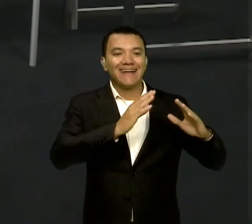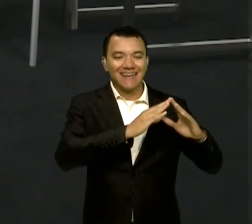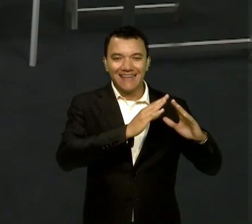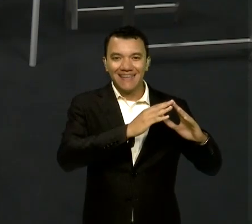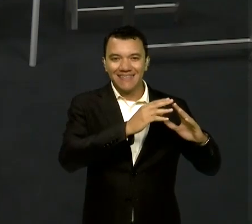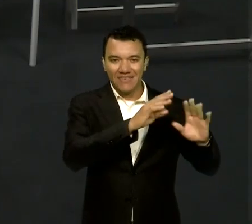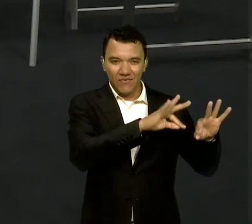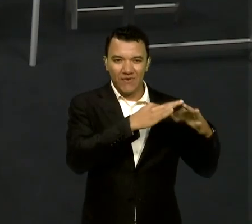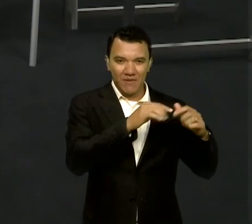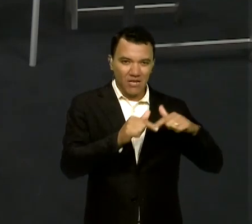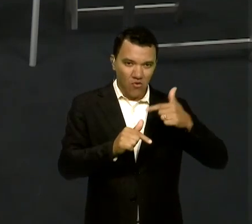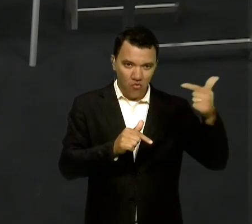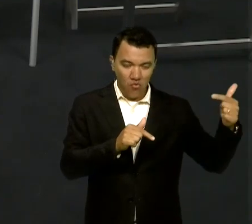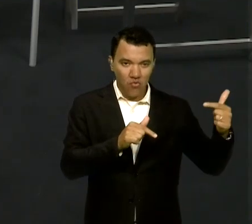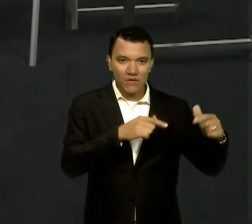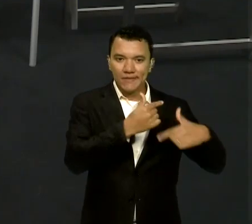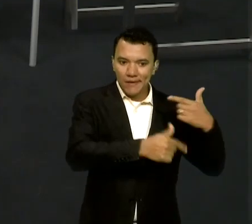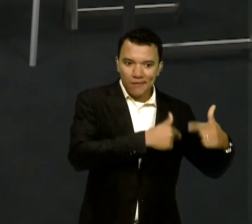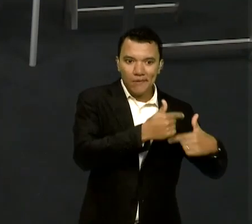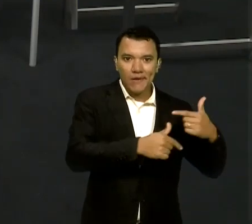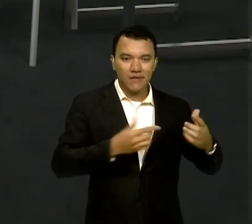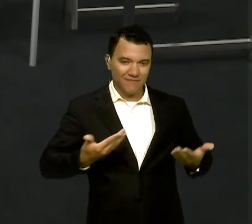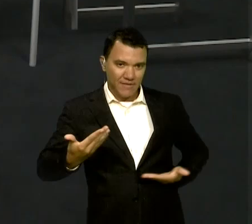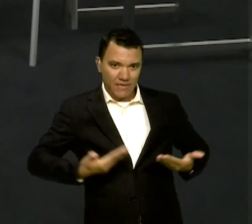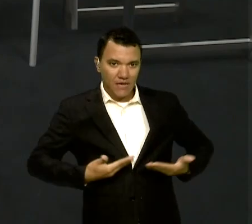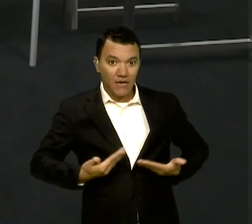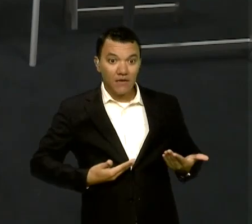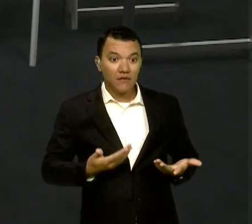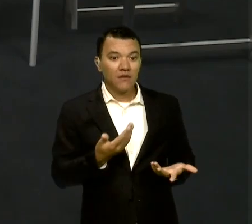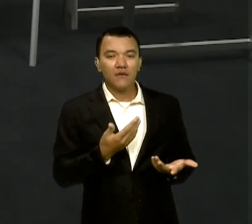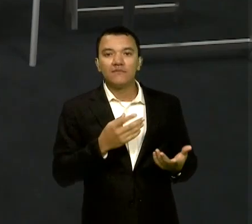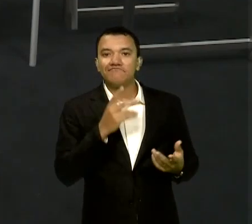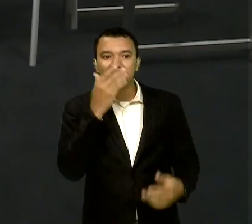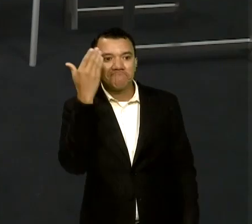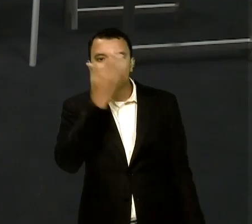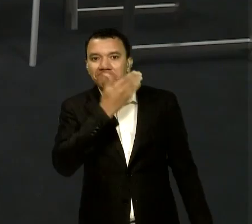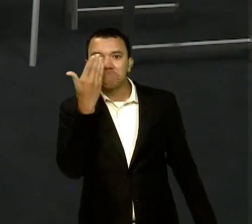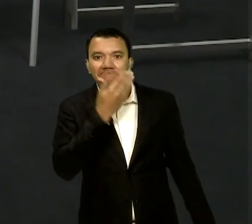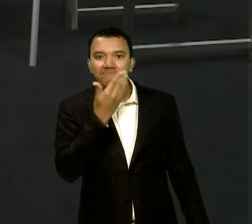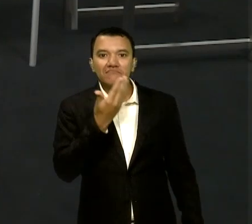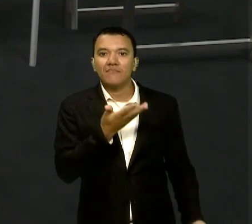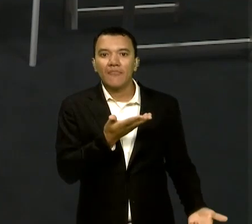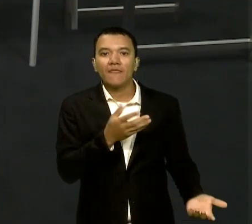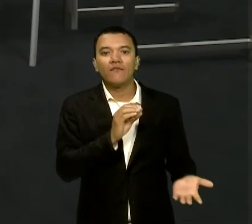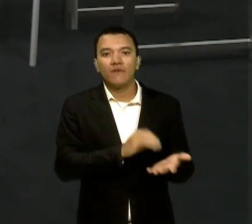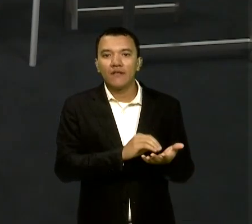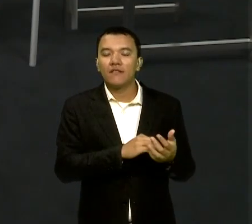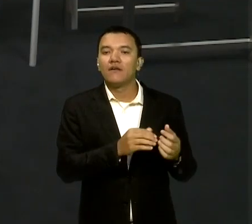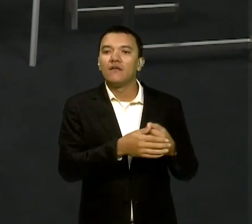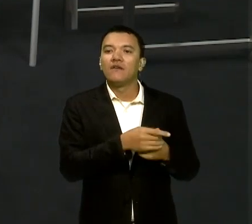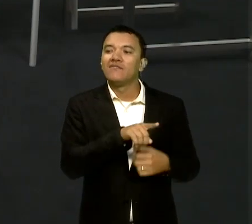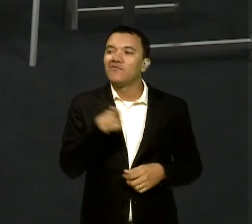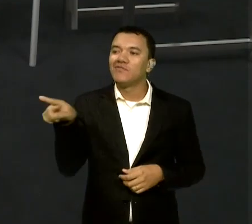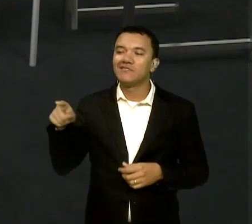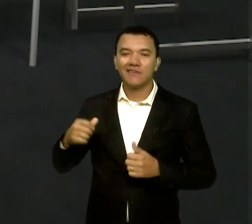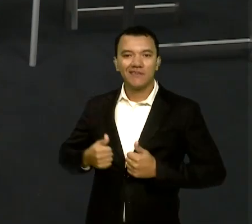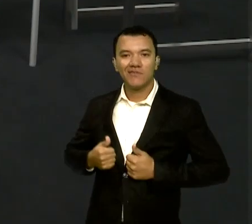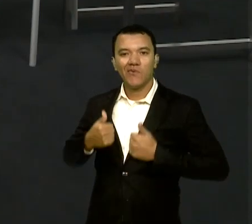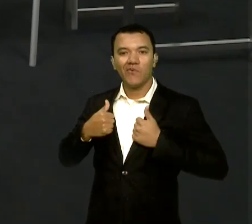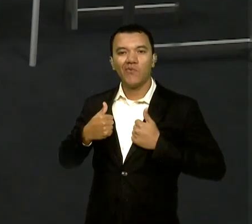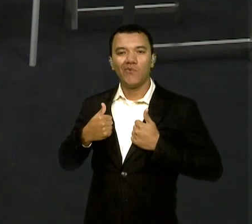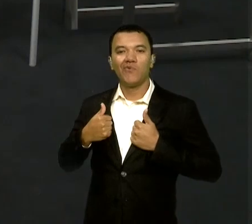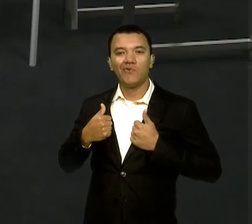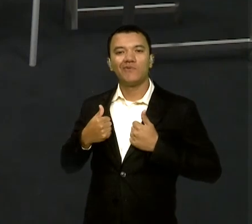é invisibilizada. A gente fala muito sobre isso, do não reconhecimento de quem cuida. E vocês têm orgulho disso, de estar